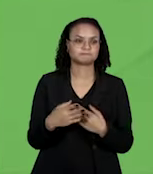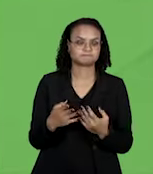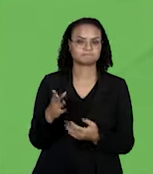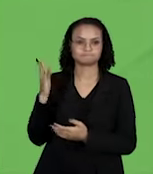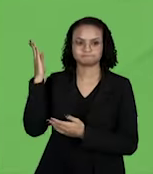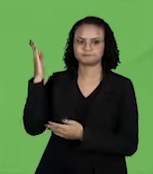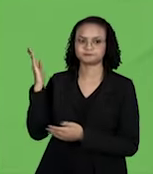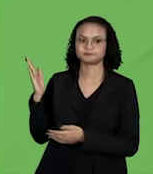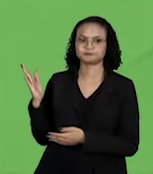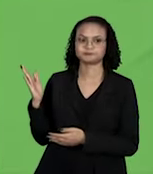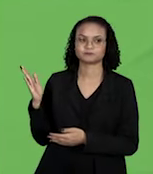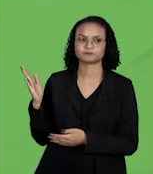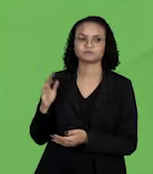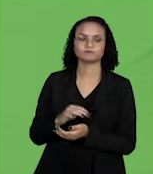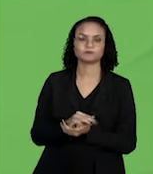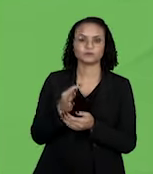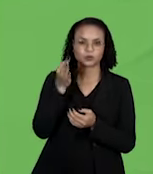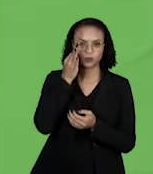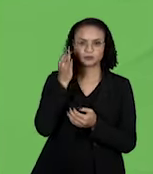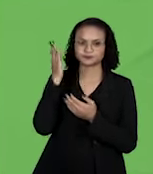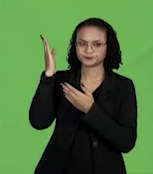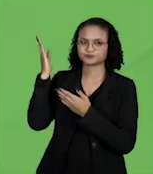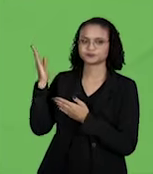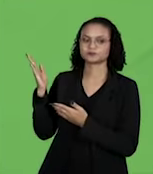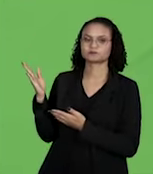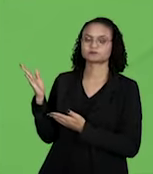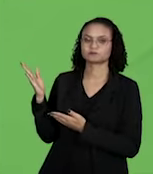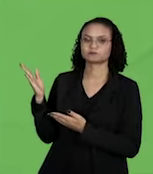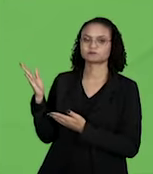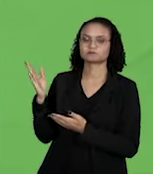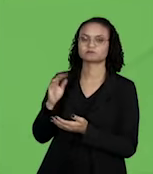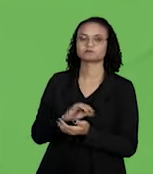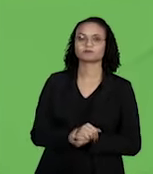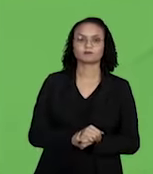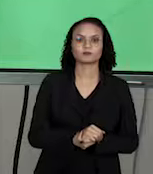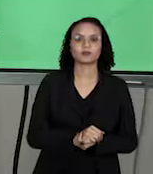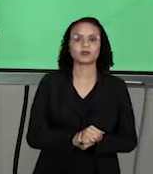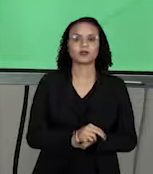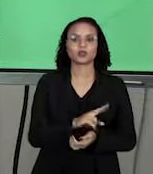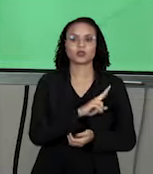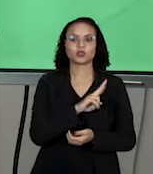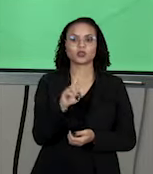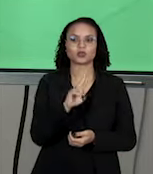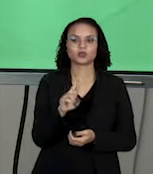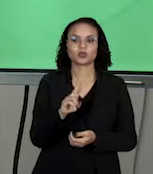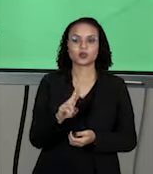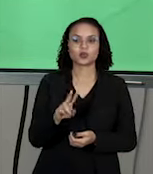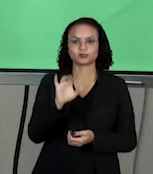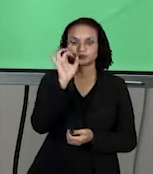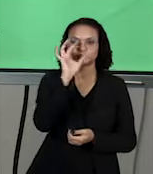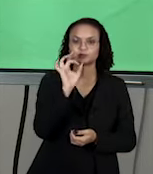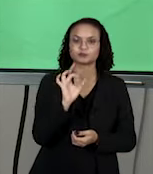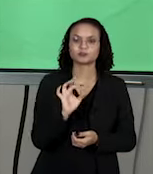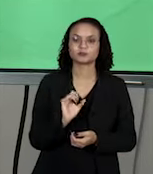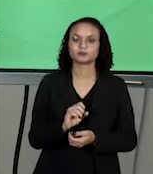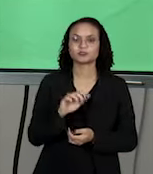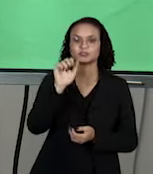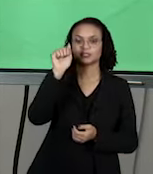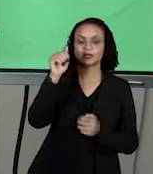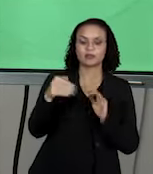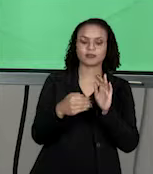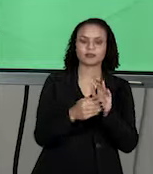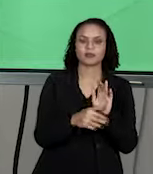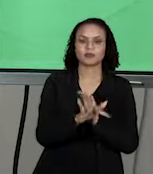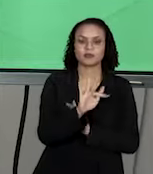conseguiu fixar. Observe a imagem, né, e nomeie as glândulas de A a F. Então, em A aqui, nós vamos ter a